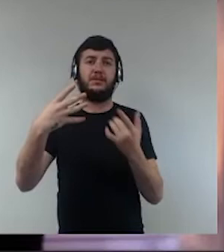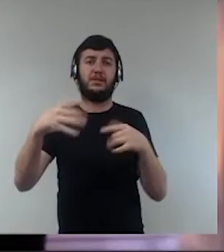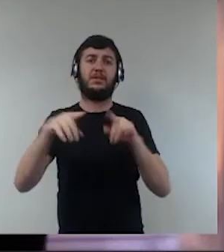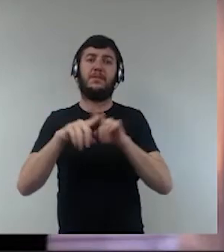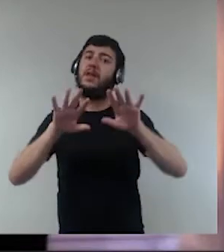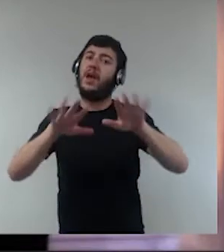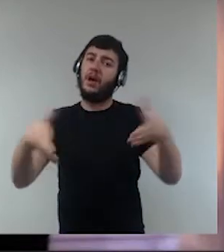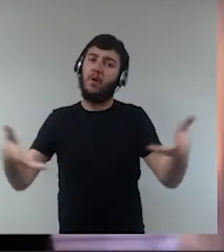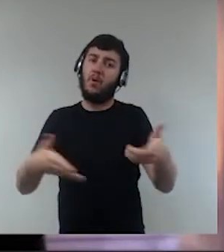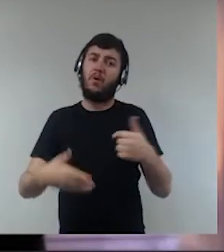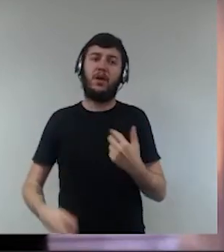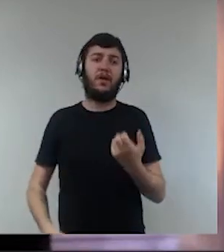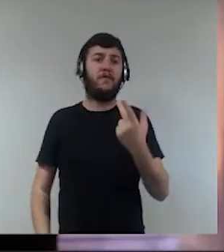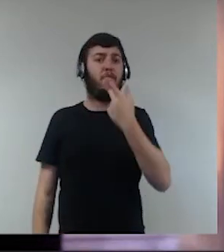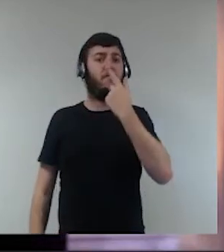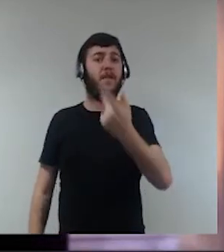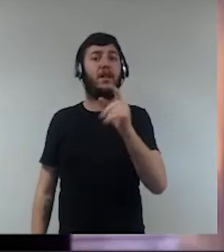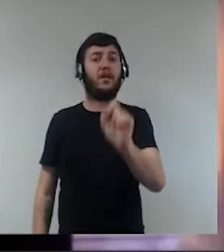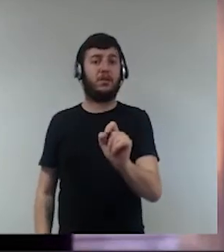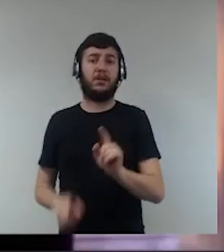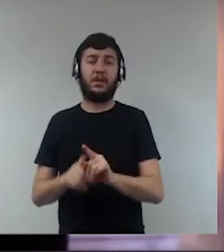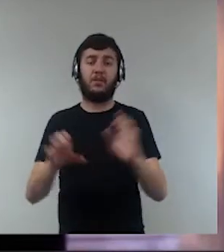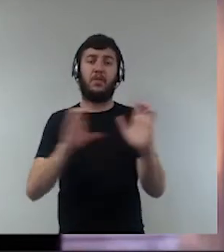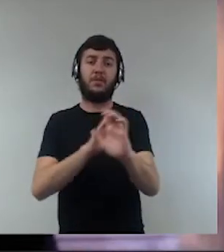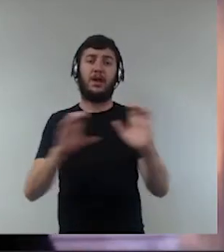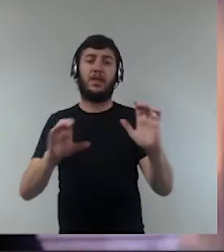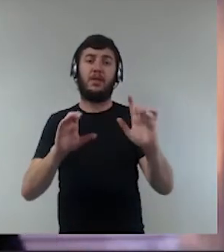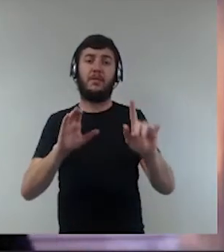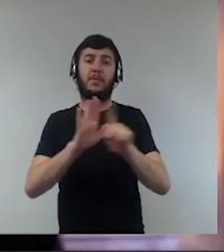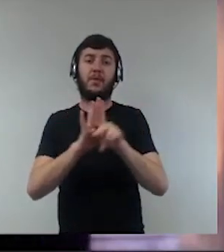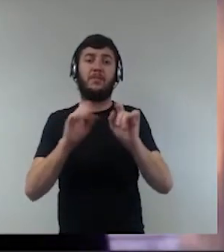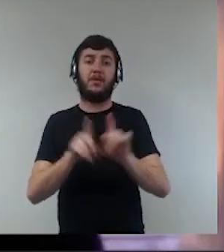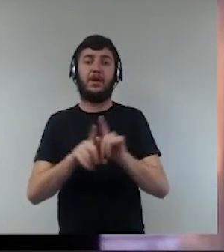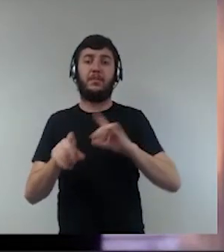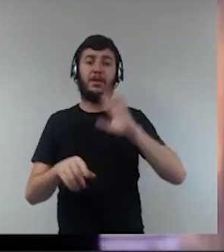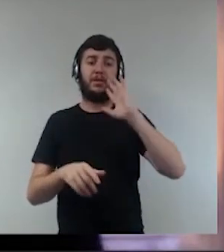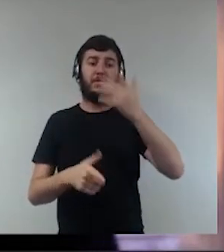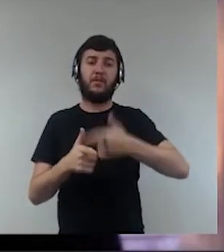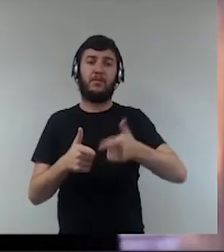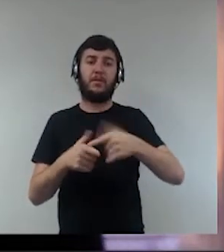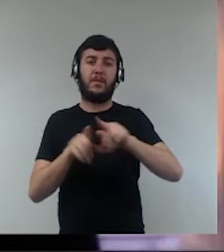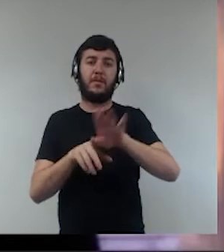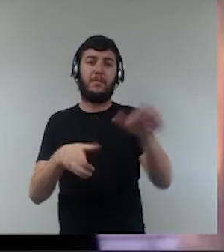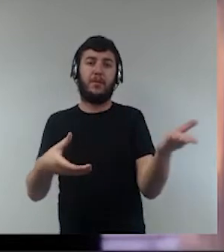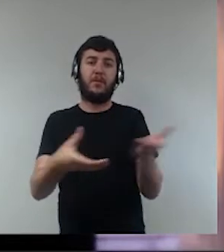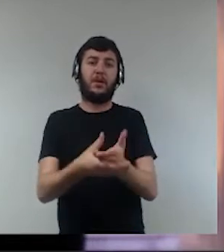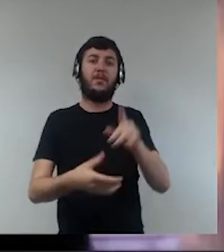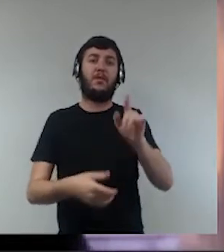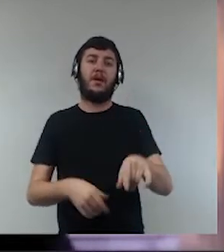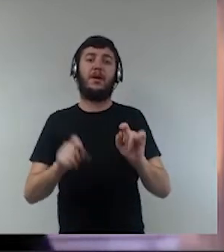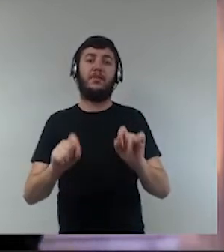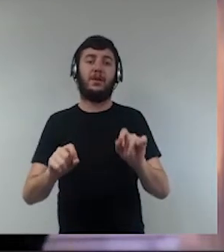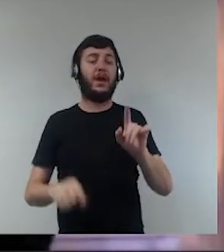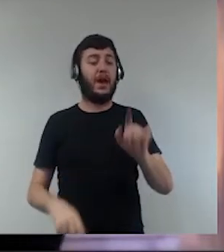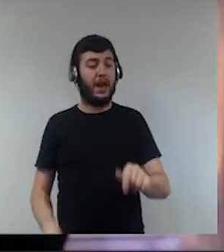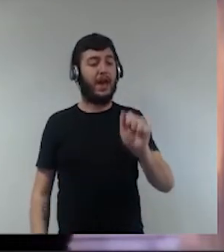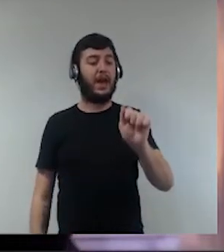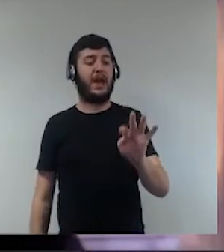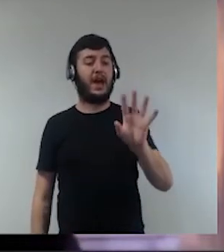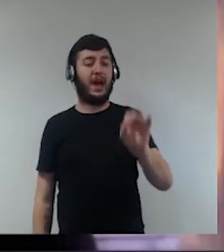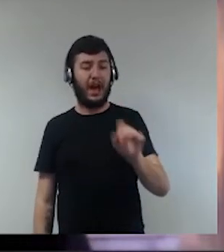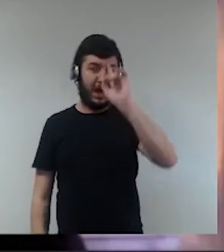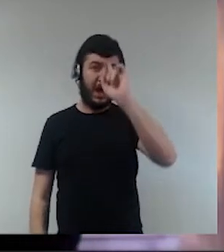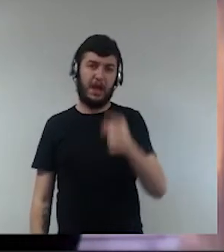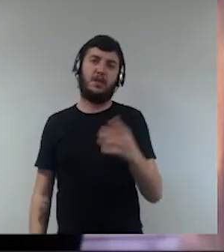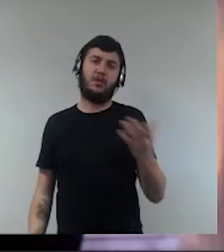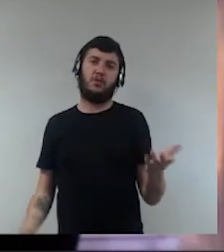que as comunicações processuais são a forma de realização do ato processual. Então, como eu ia dizendo, é uma questão procedimental.